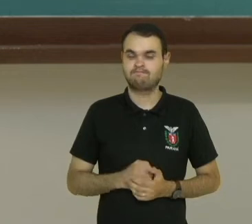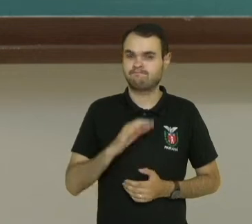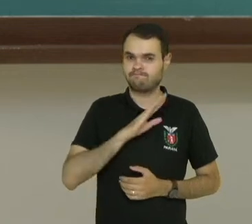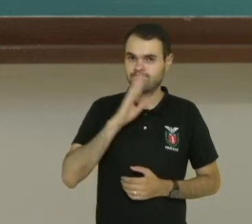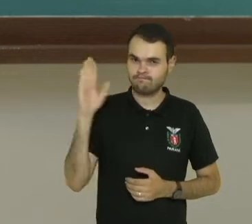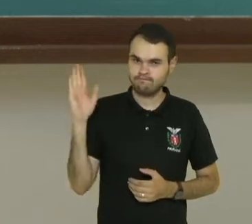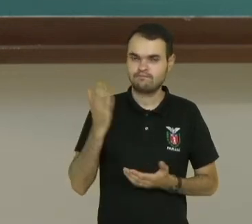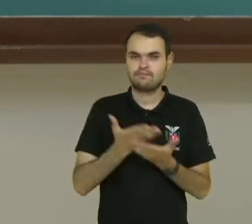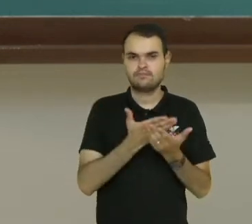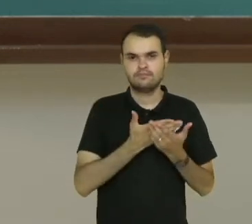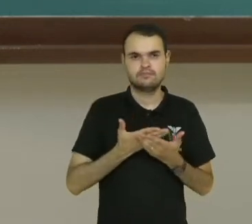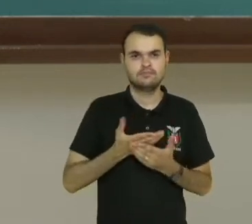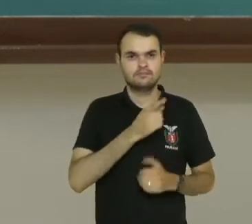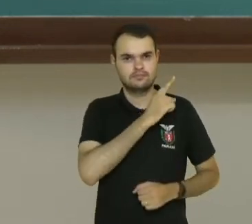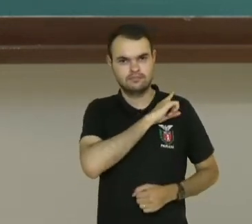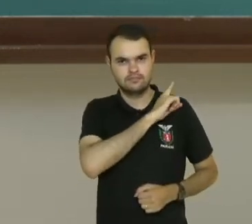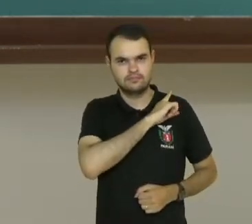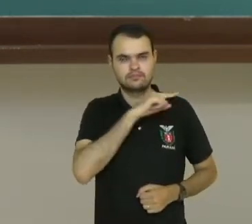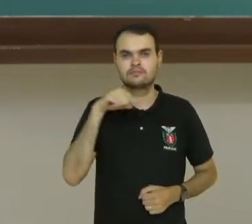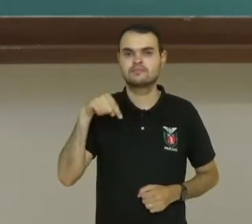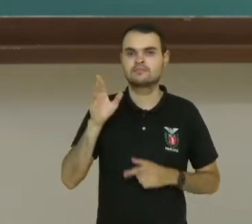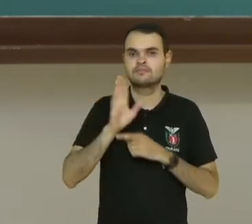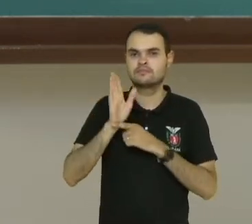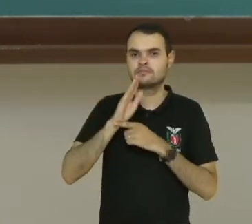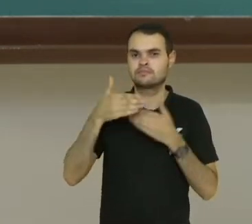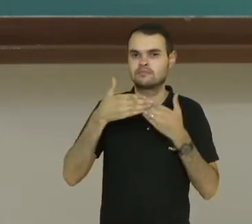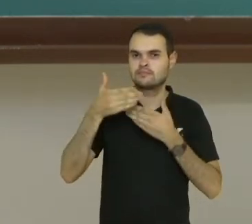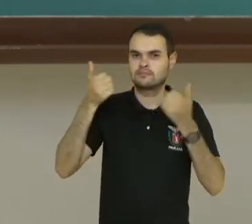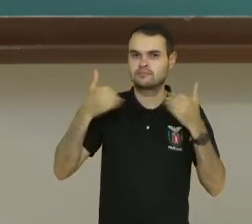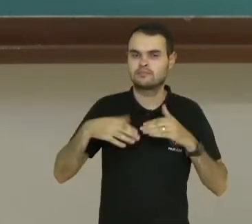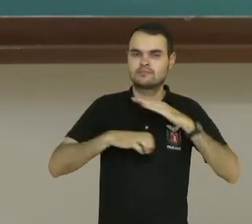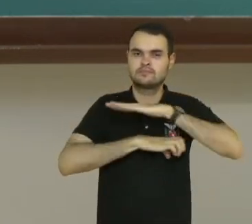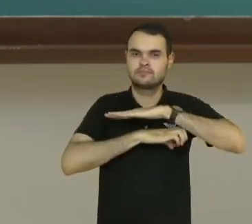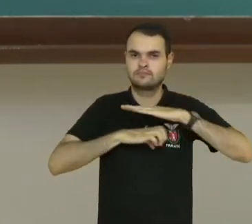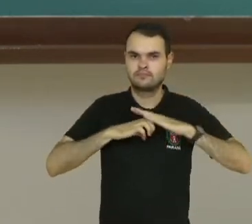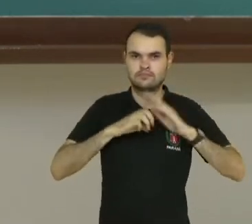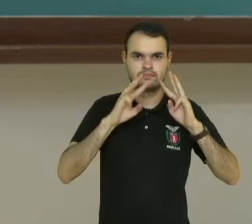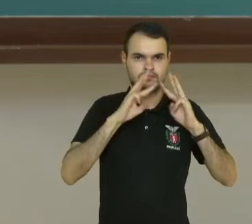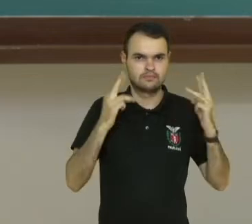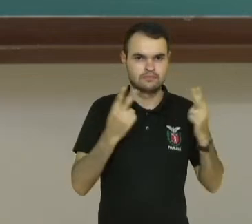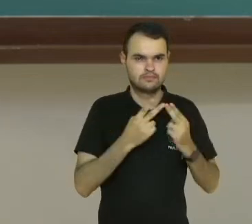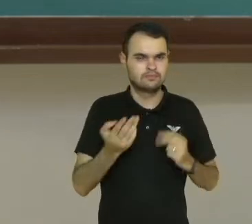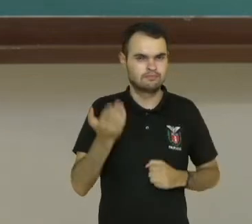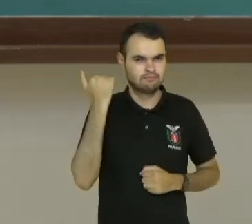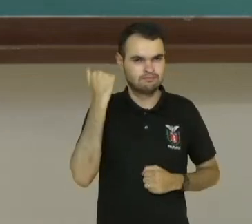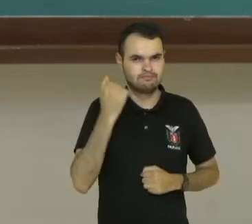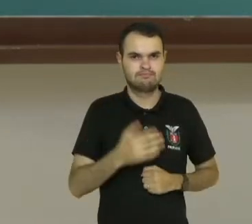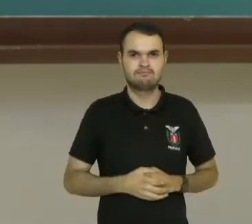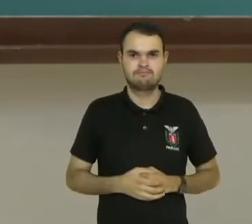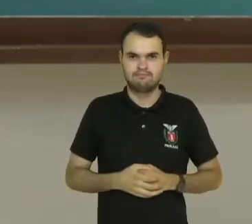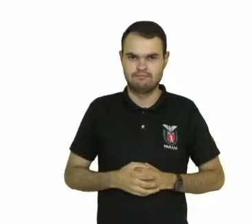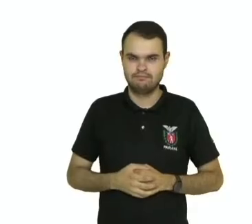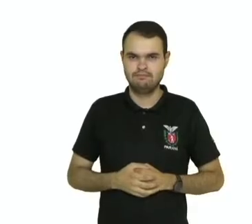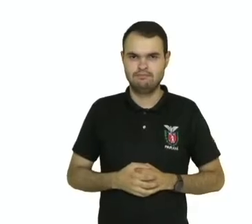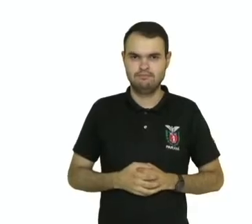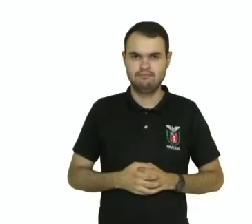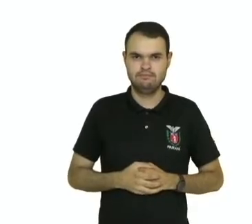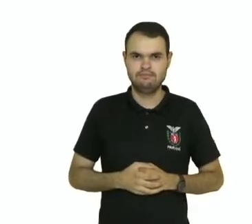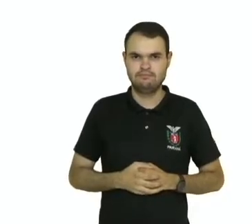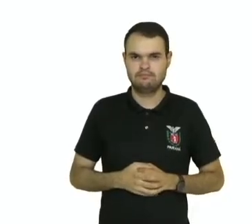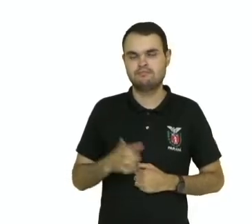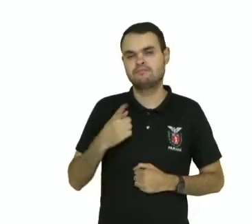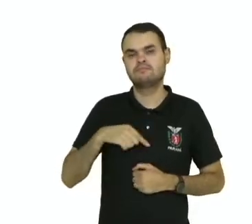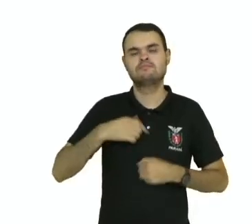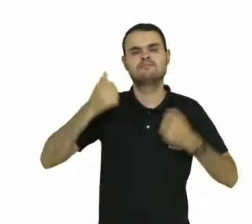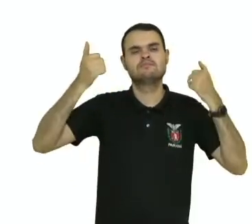Olá, estudante da primeira série! Nesse vídeo vamos falar sobre a estrutura da matéria. Vamos começar? Então a gente vai